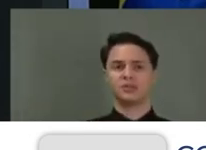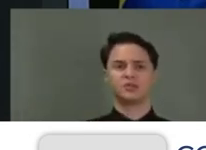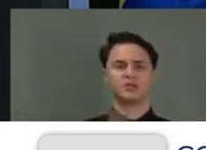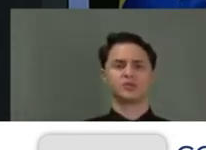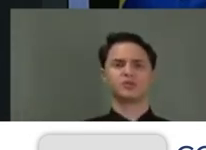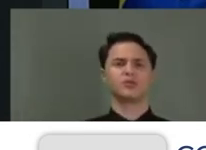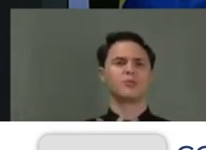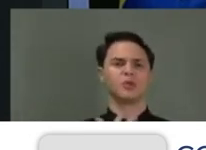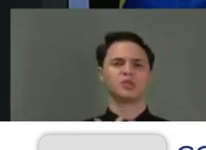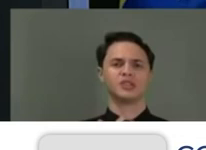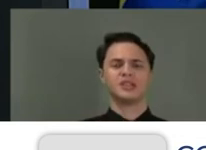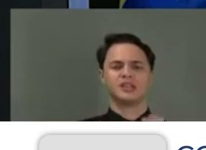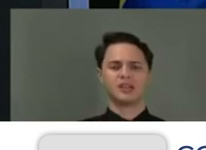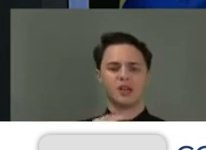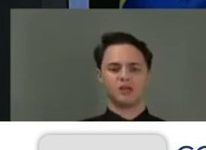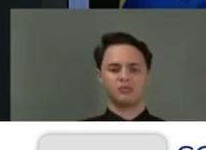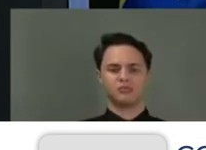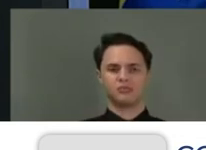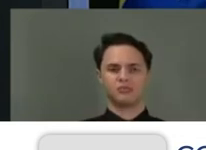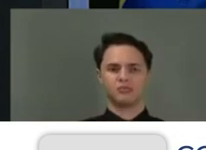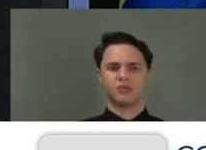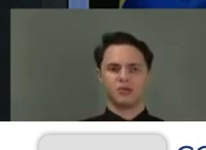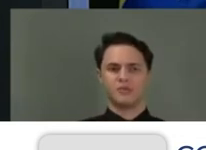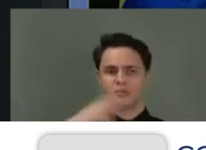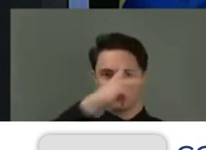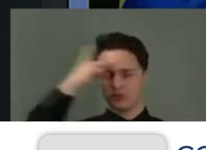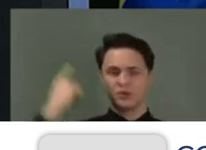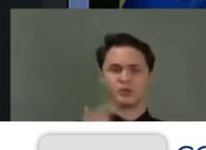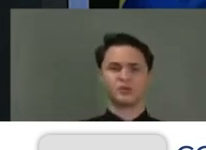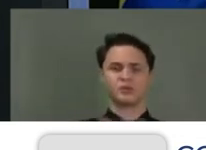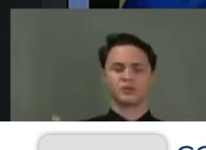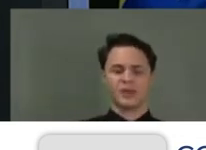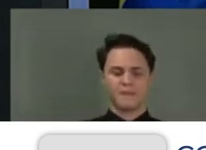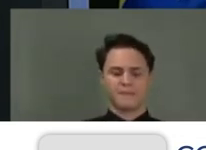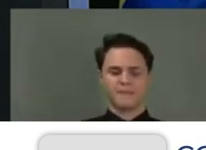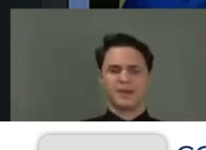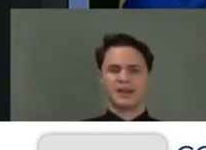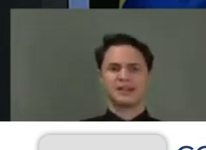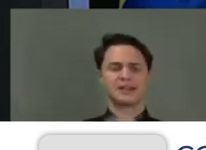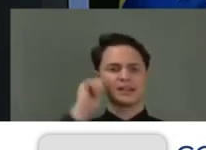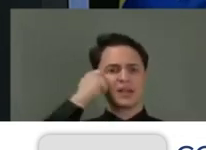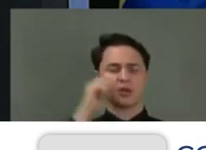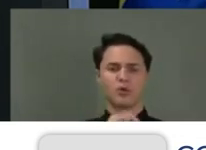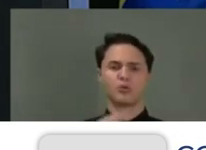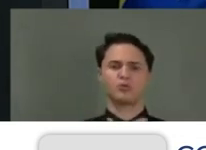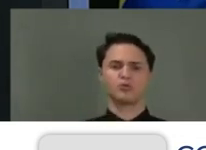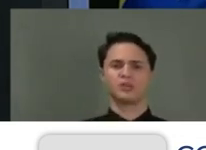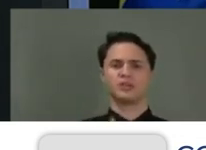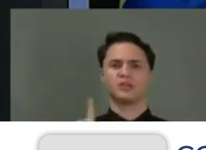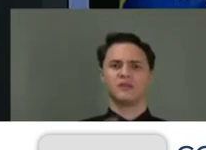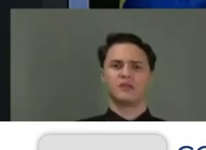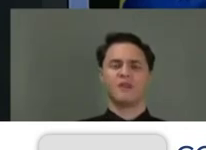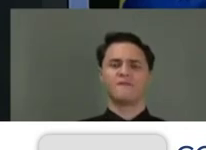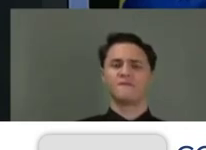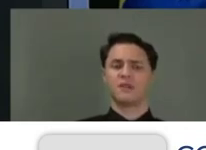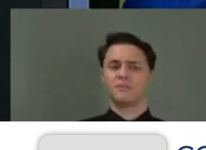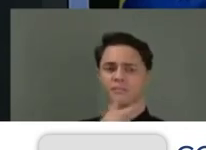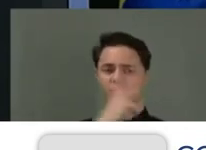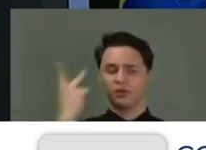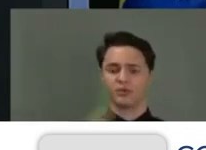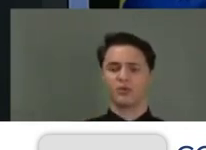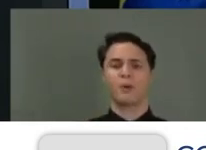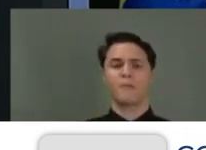pode criar um apar para aquelas pessoas que não tem a pele negra ou uma deficiência e que às vezes moram na